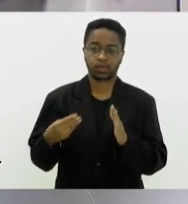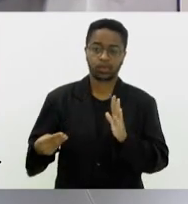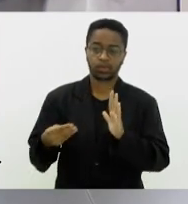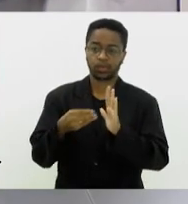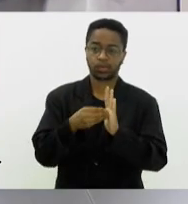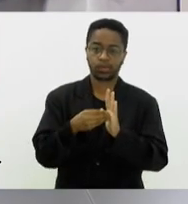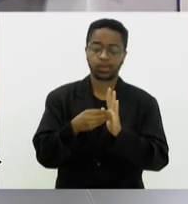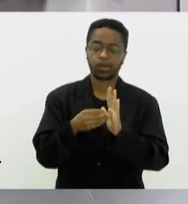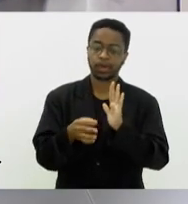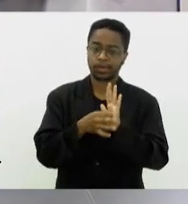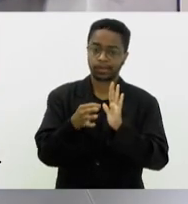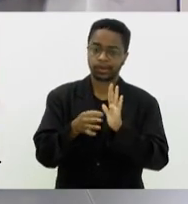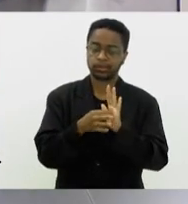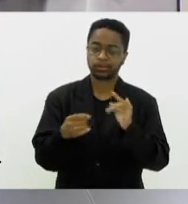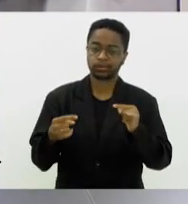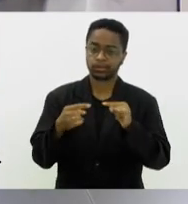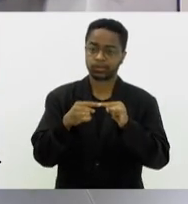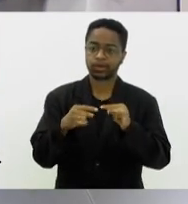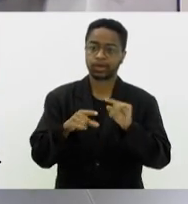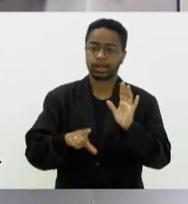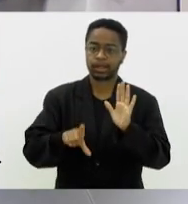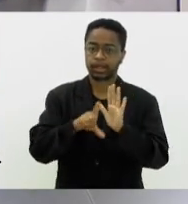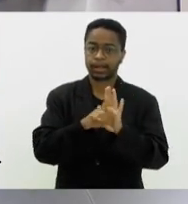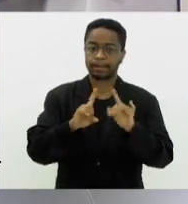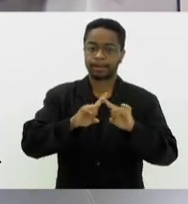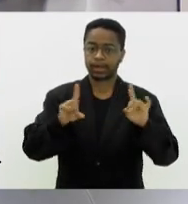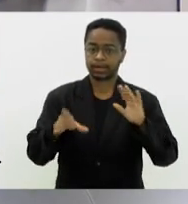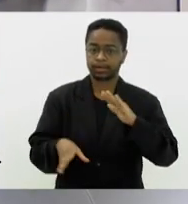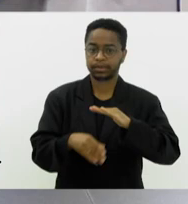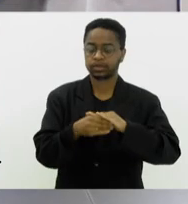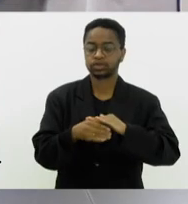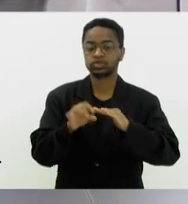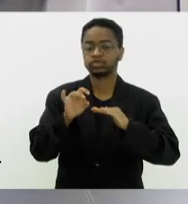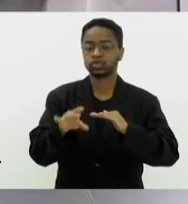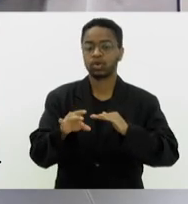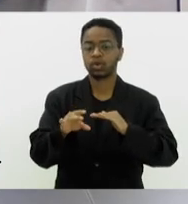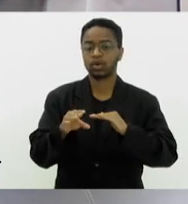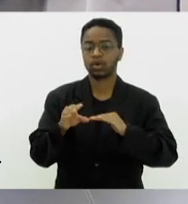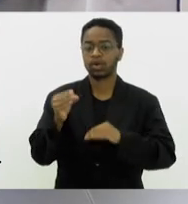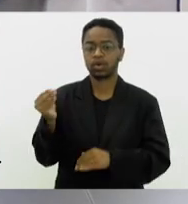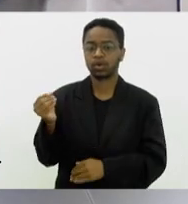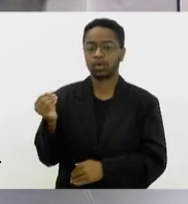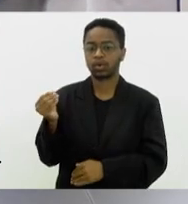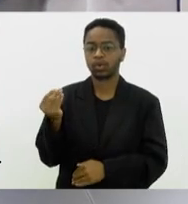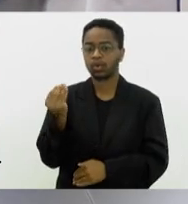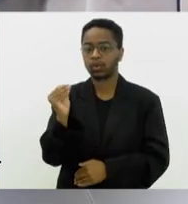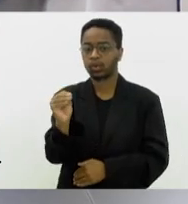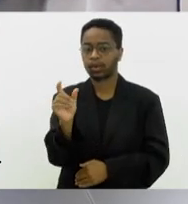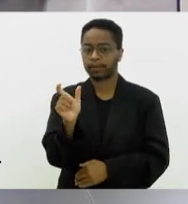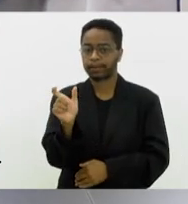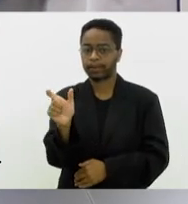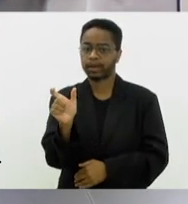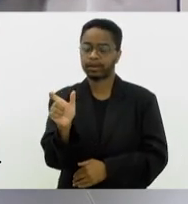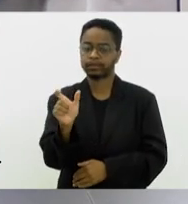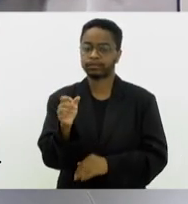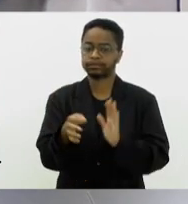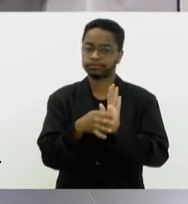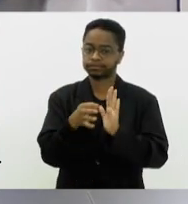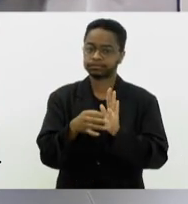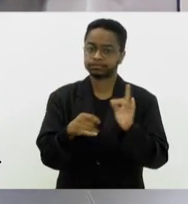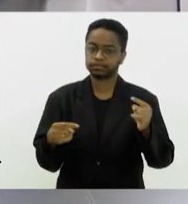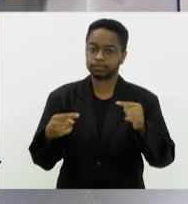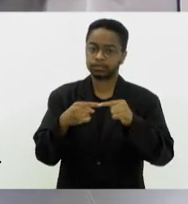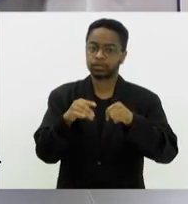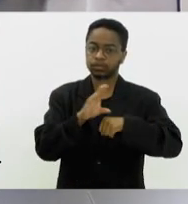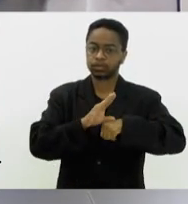pela legalidade com emenda, só para incluir e deixar claro que é o parecer